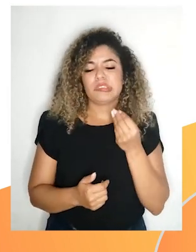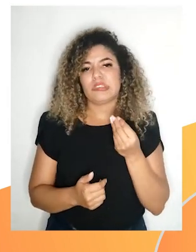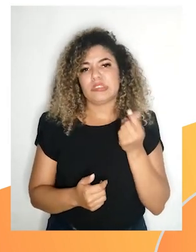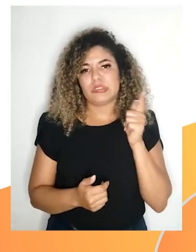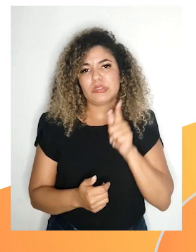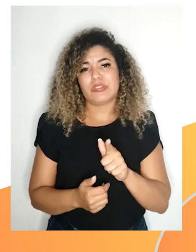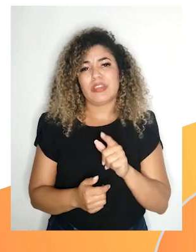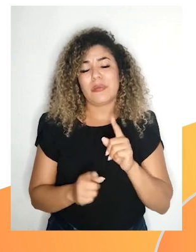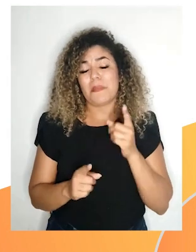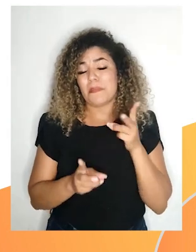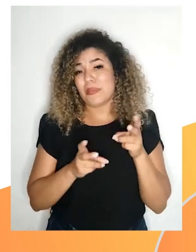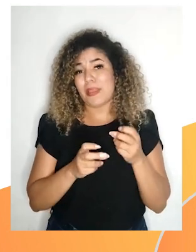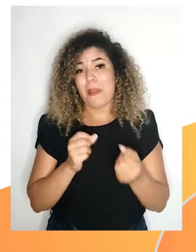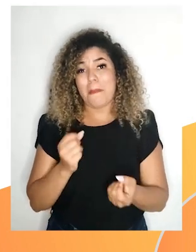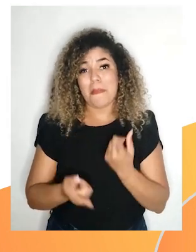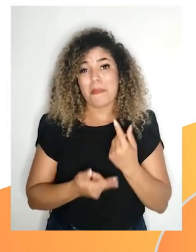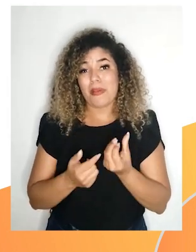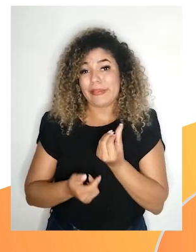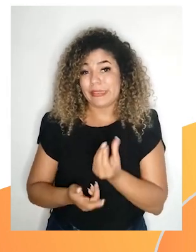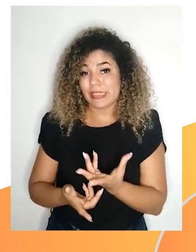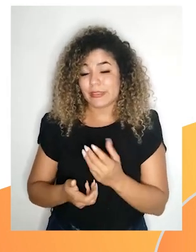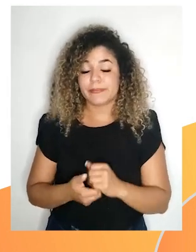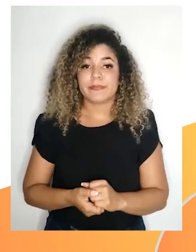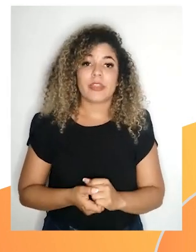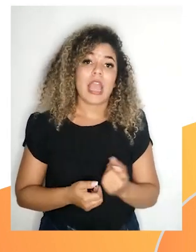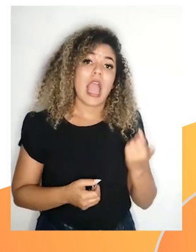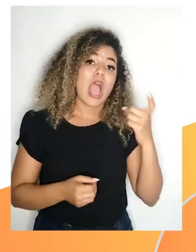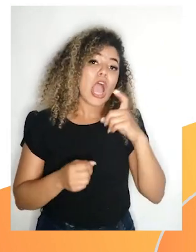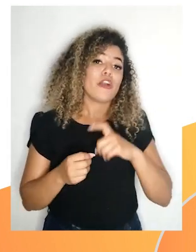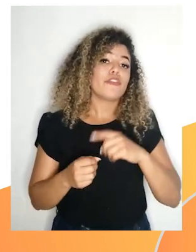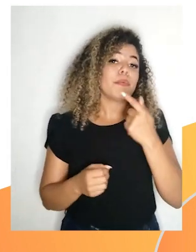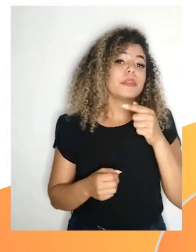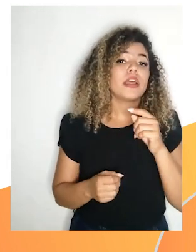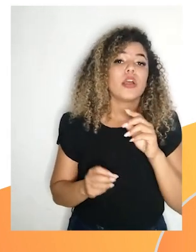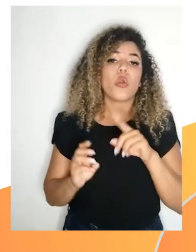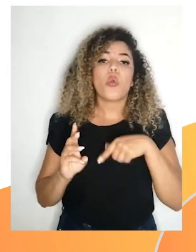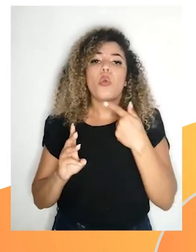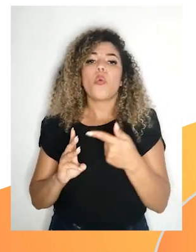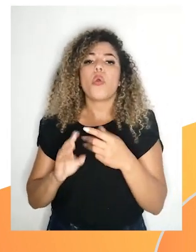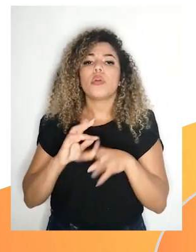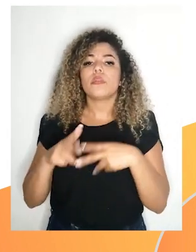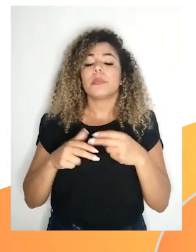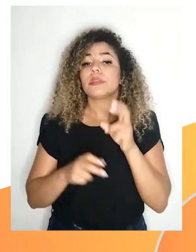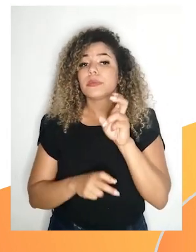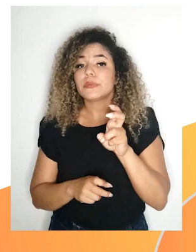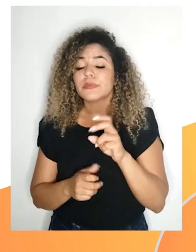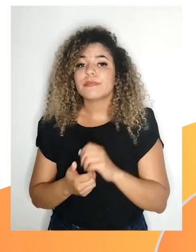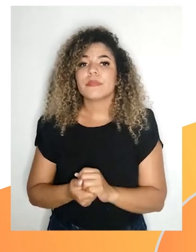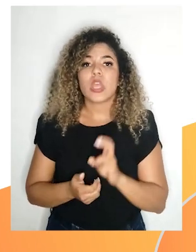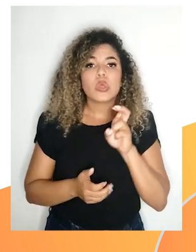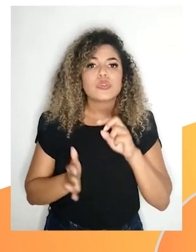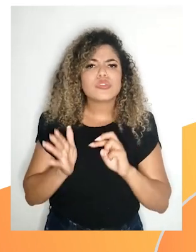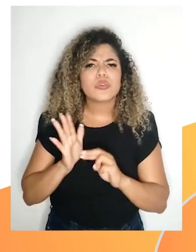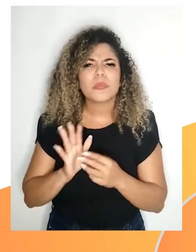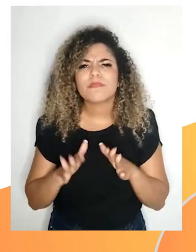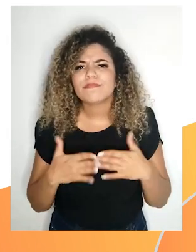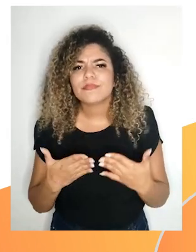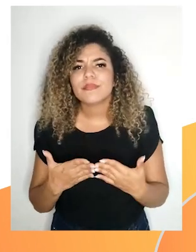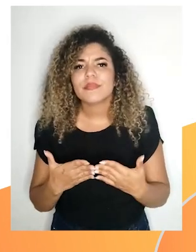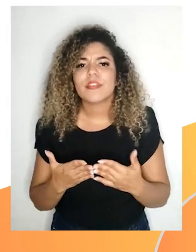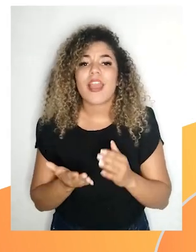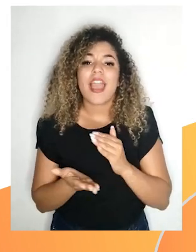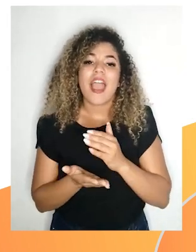que a pipoca a gente viu que tem 6. Vamos voltar lá para descobrir qual é o prêmio com 5. Com 5 pontos é